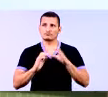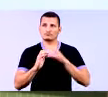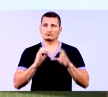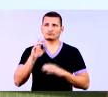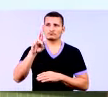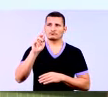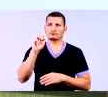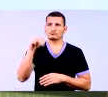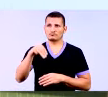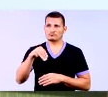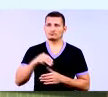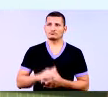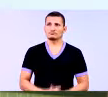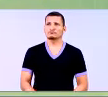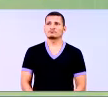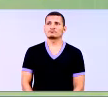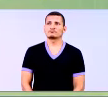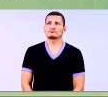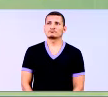memória.